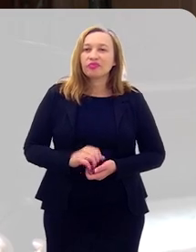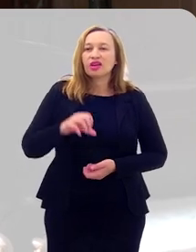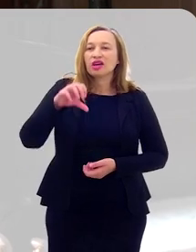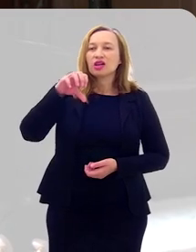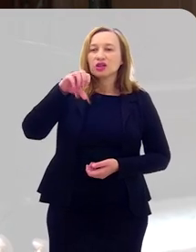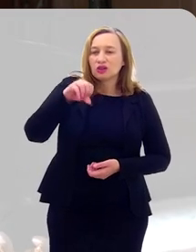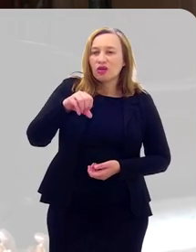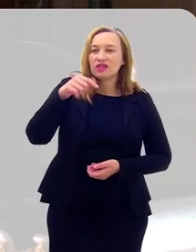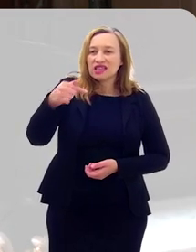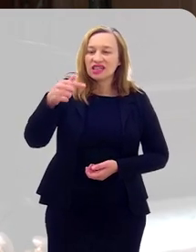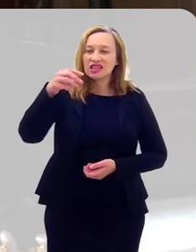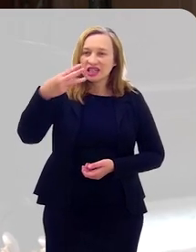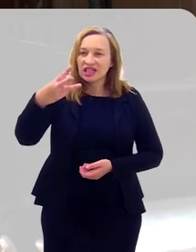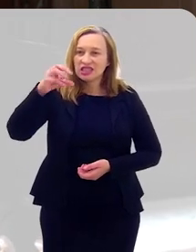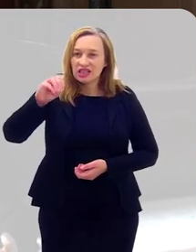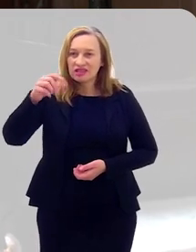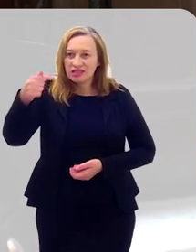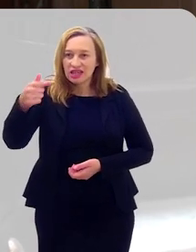97307 ou